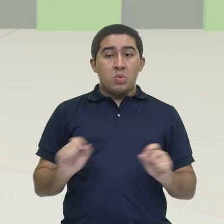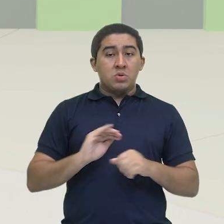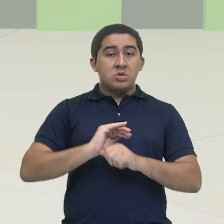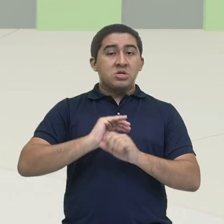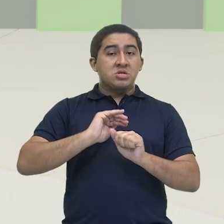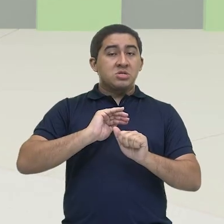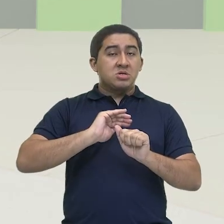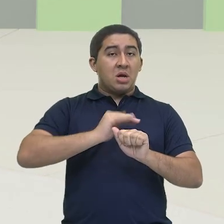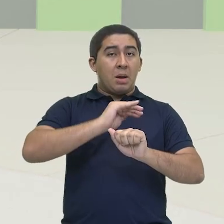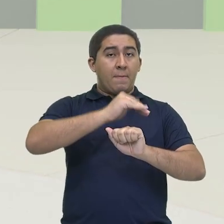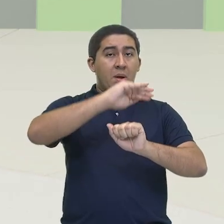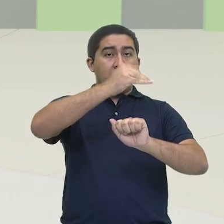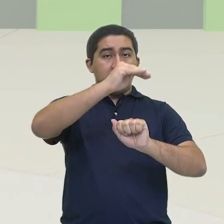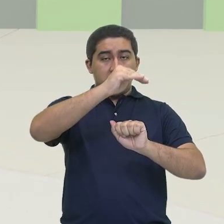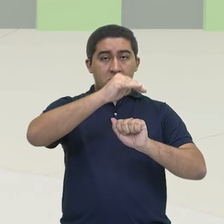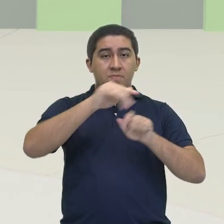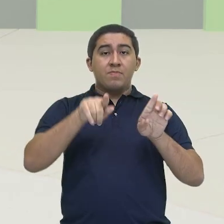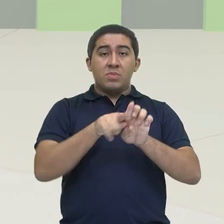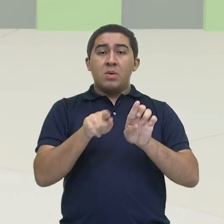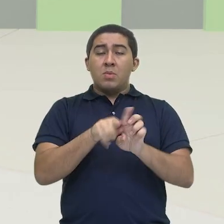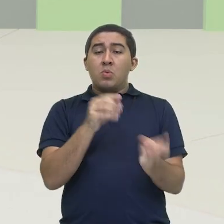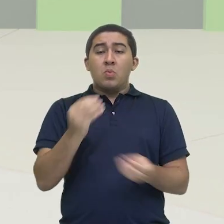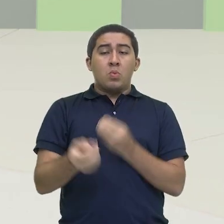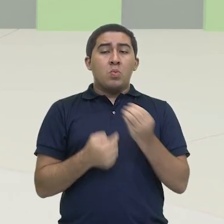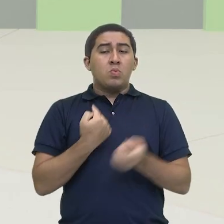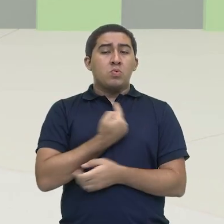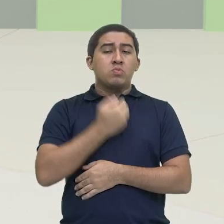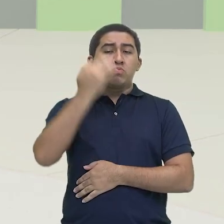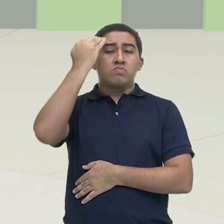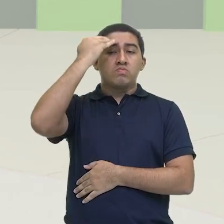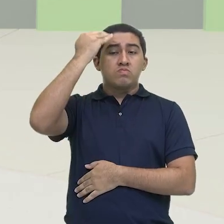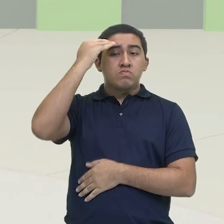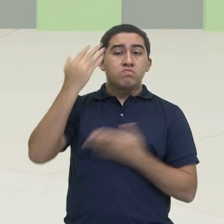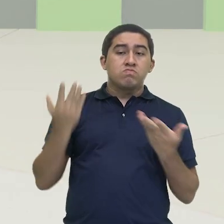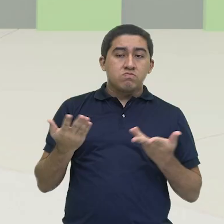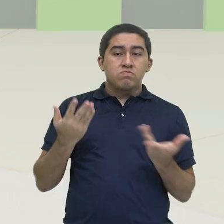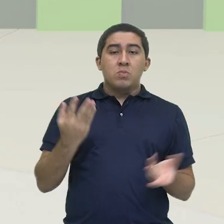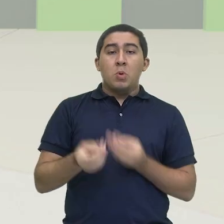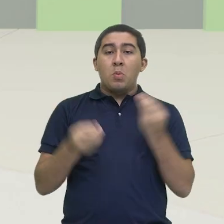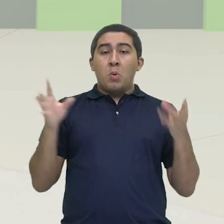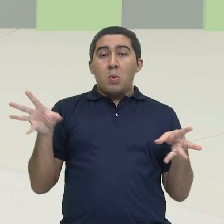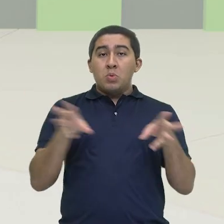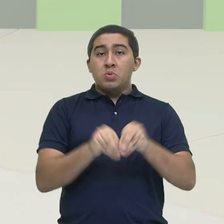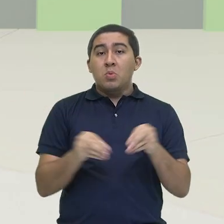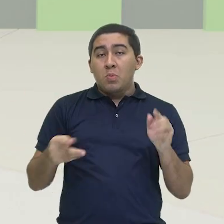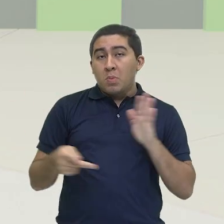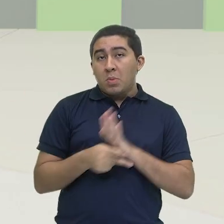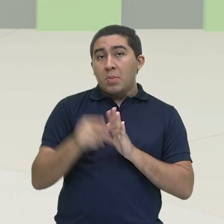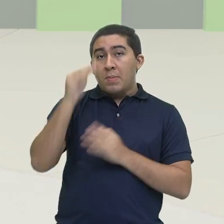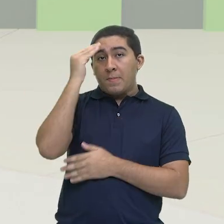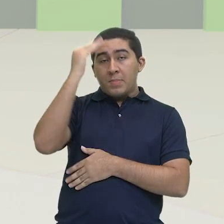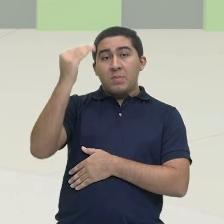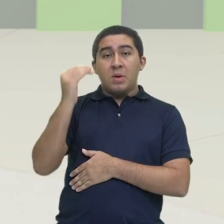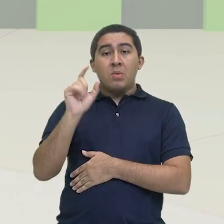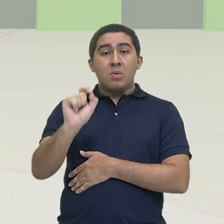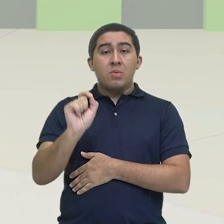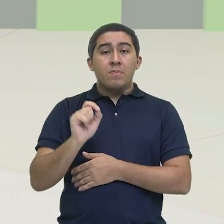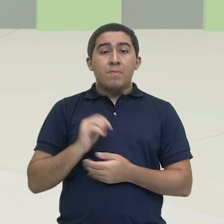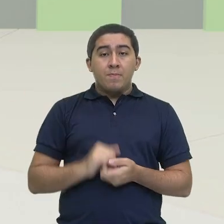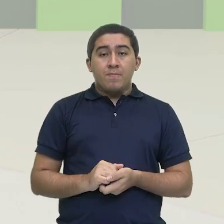camadas eletrônicas. E como que a gente compreende, como que se chegou até aqui? Principalmente